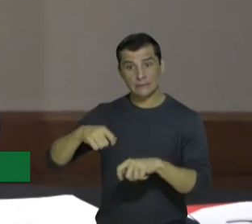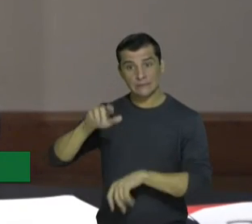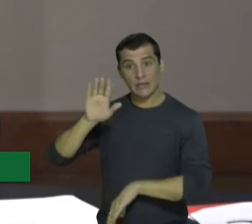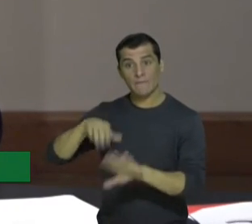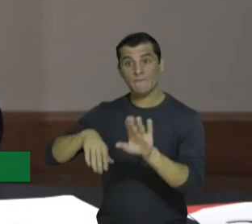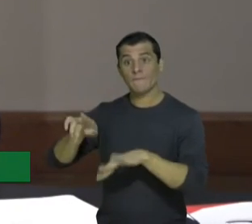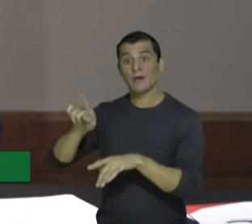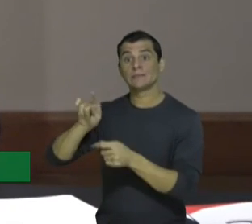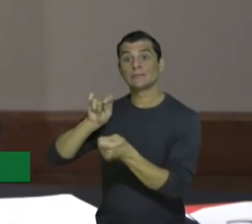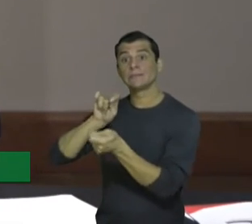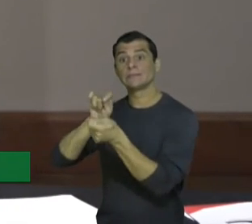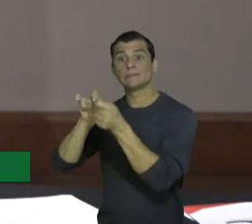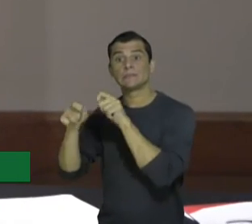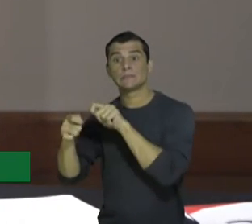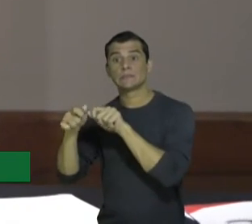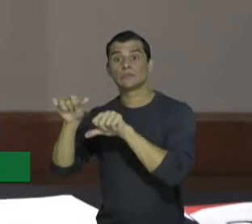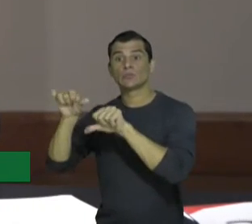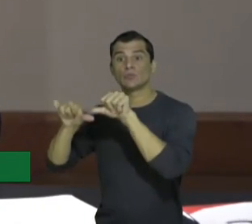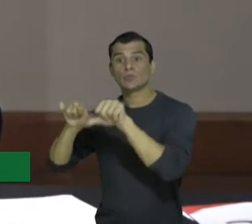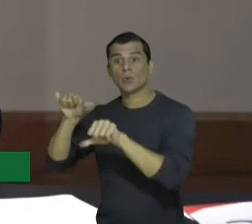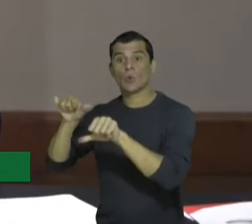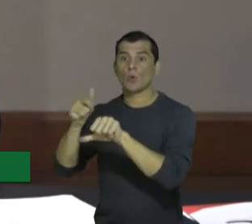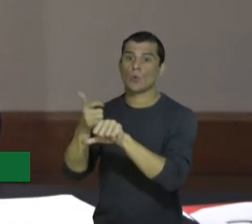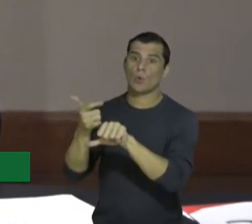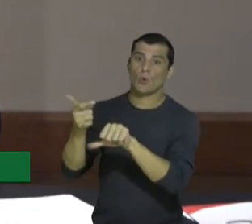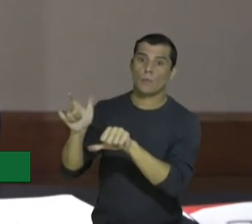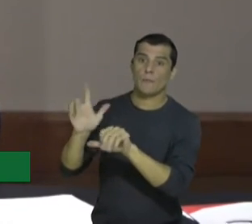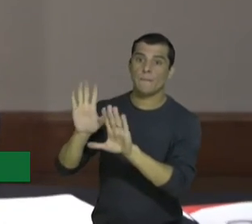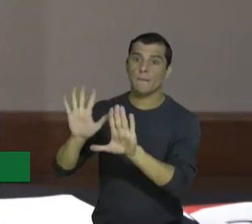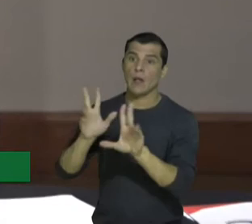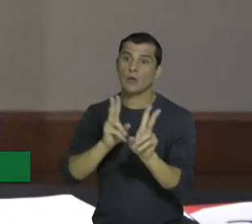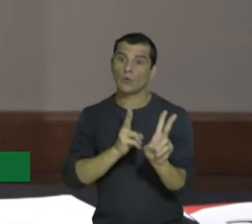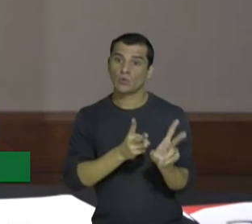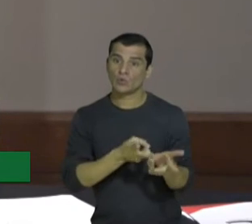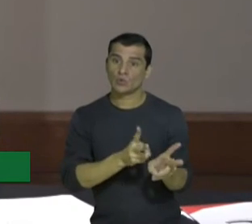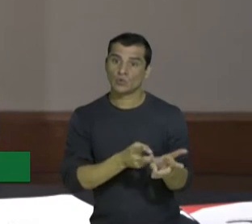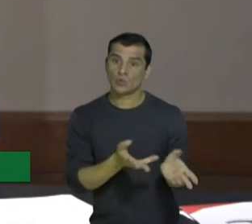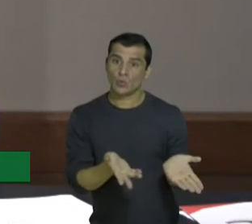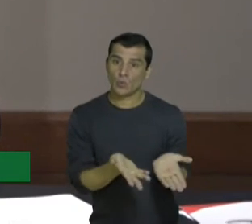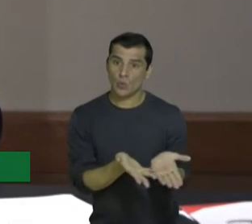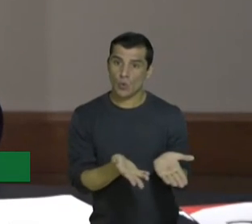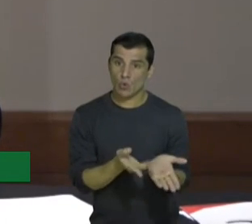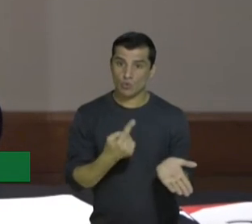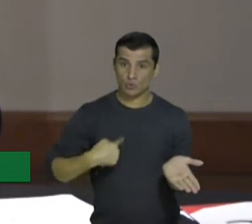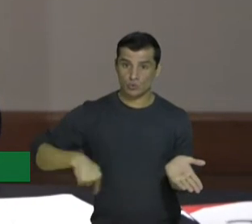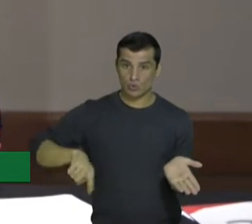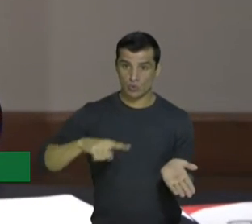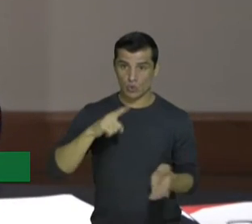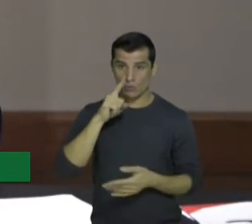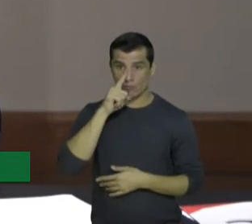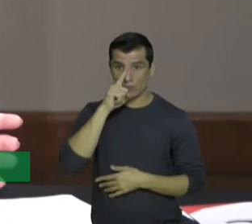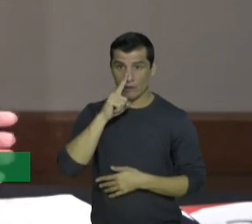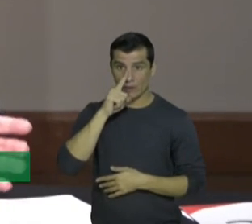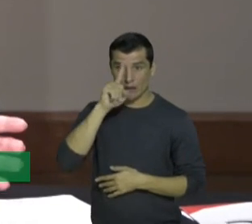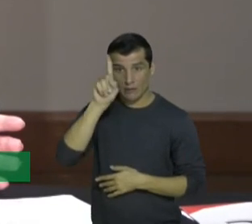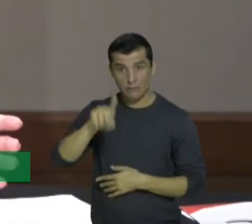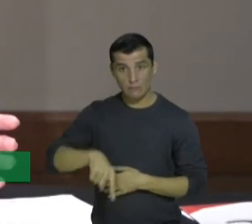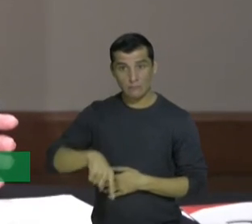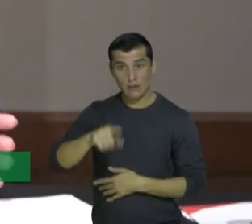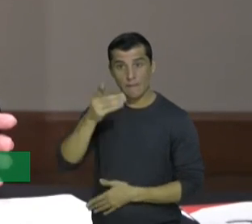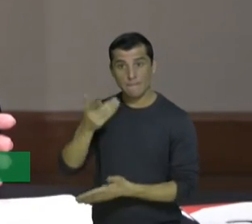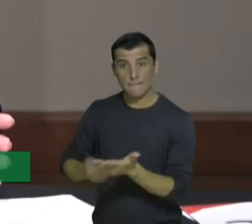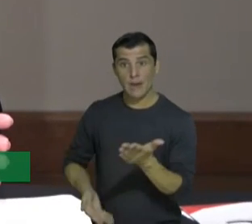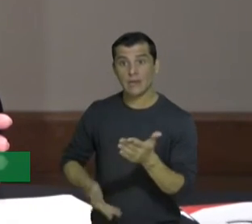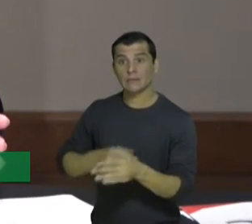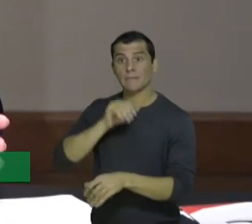de ajuste mas caminhar com que se tem hoje porque o nosso risco maior é o risco de nós ficarmos